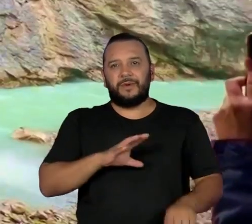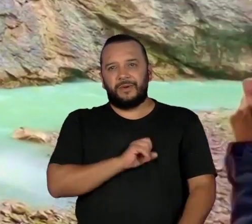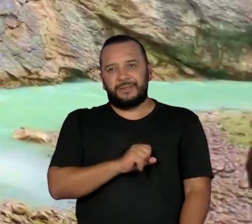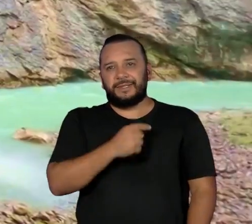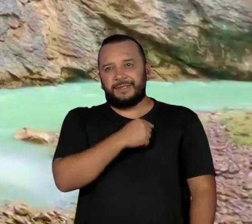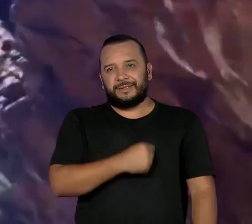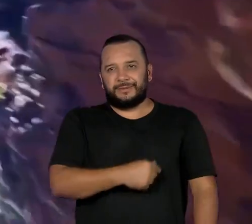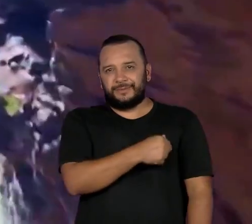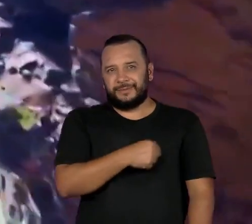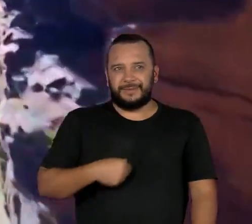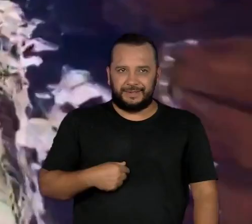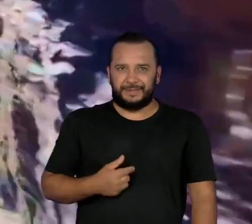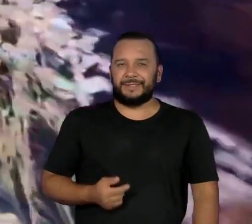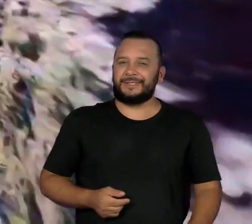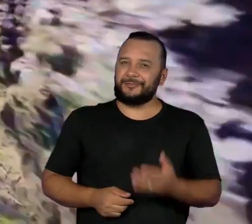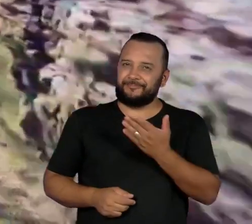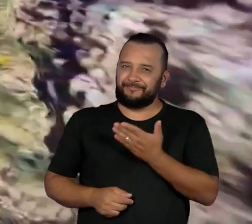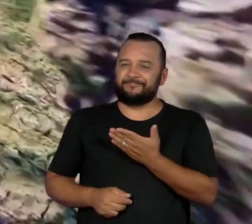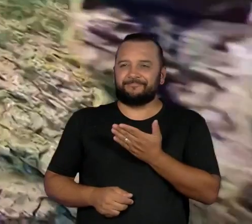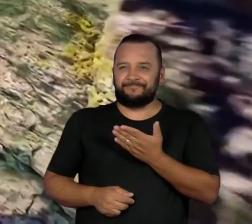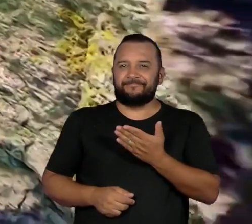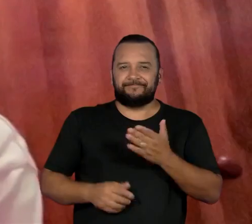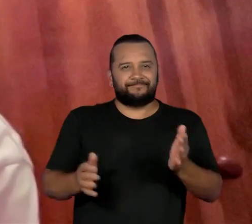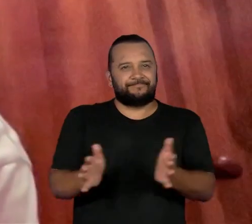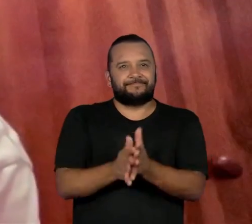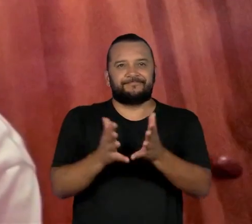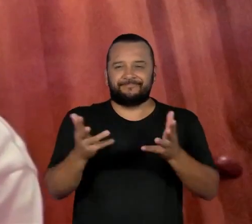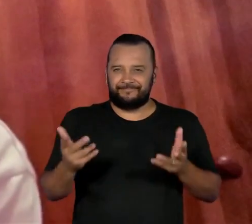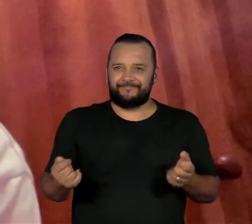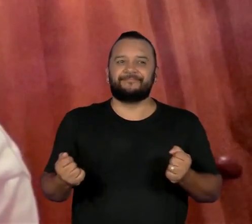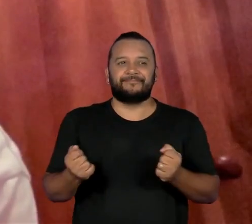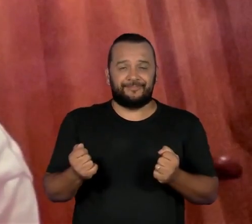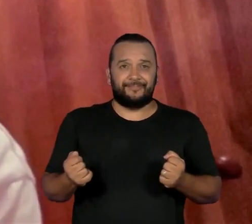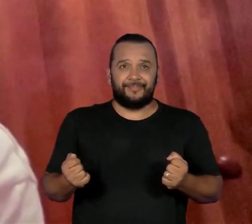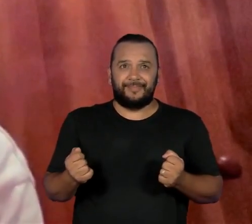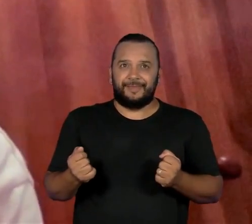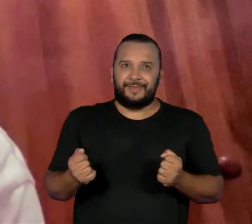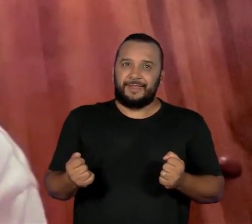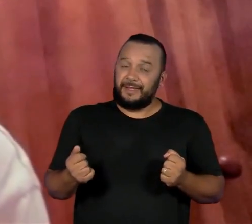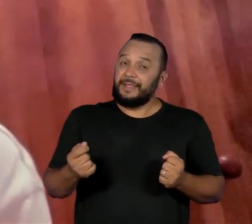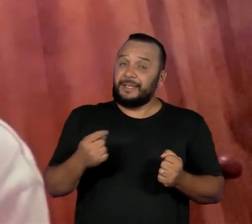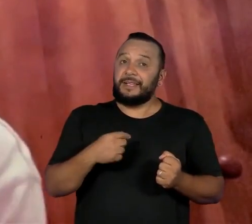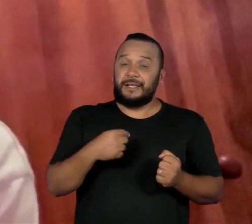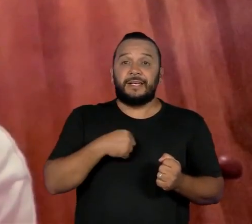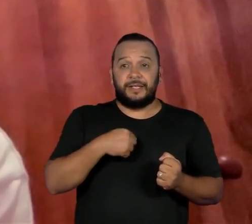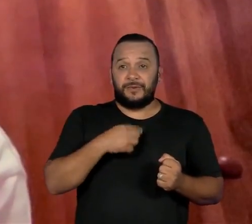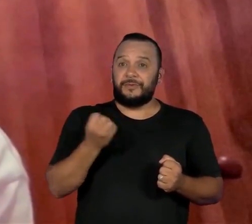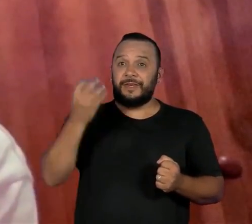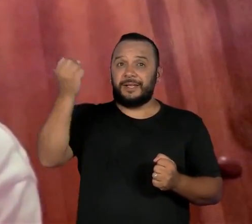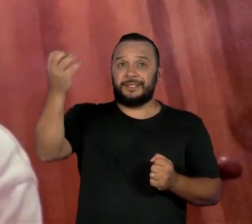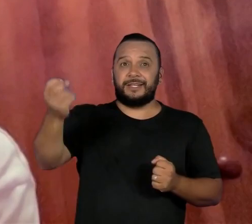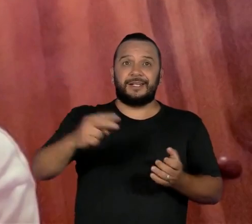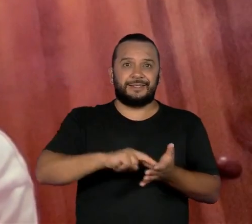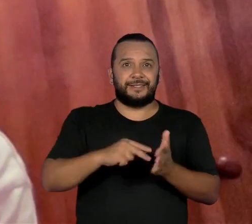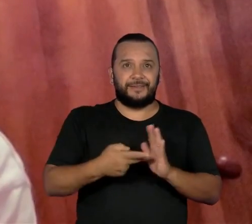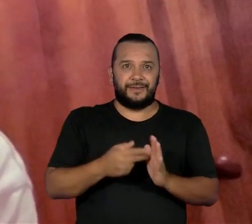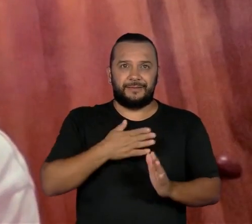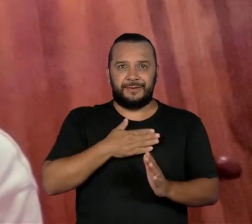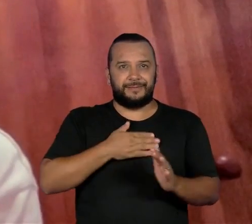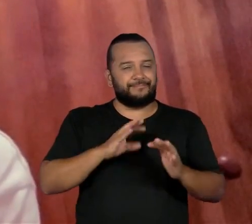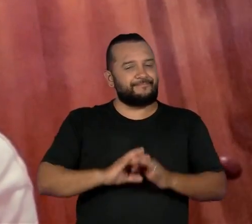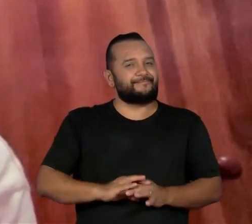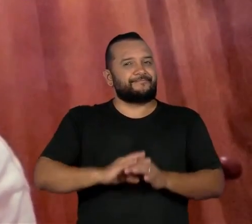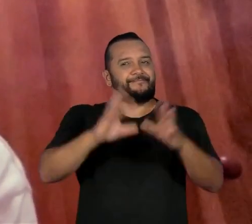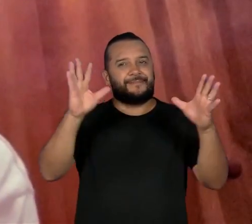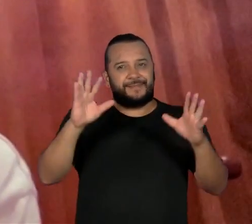Então, subir os Alpes suíços lá foi algo incrível. Hoje, viajar significa liberdade, tá? Acho que quando viaja, a gente